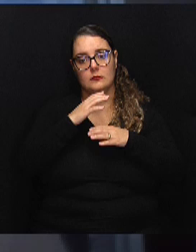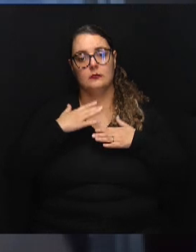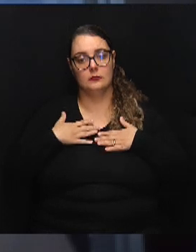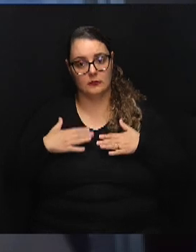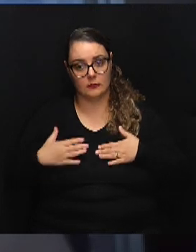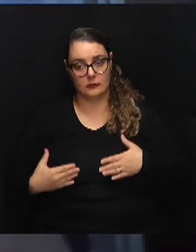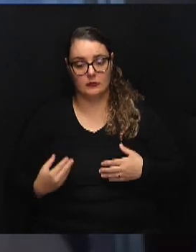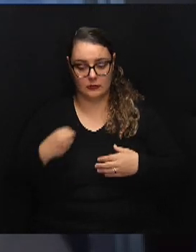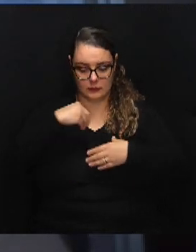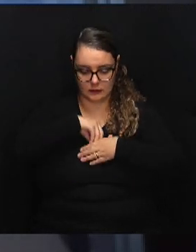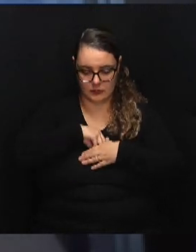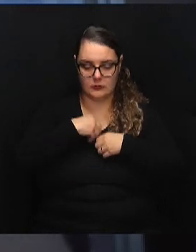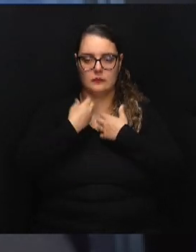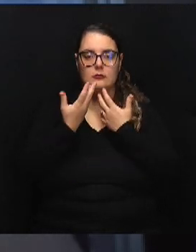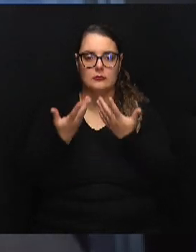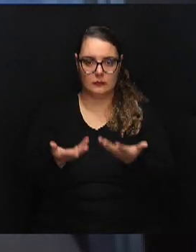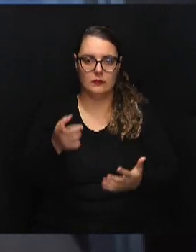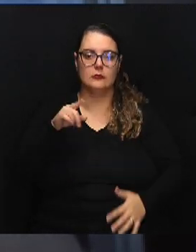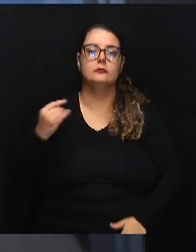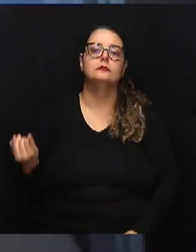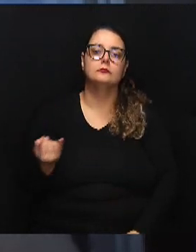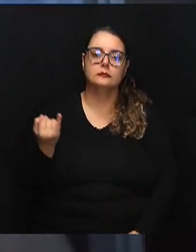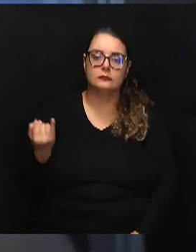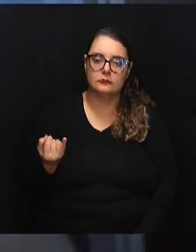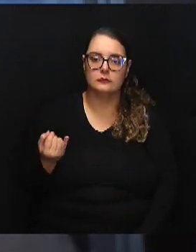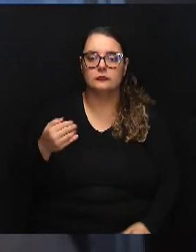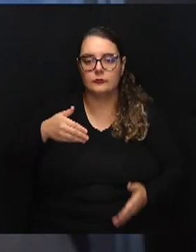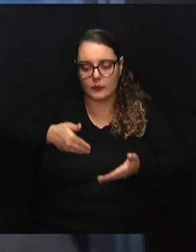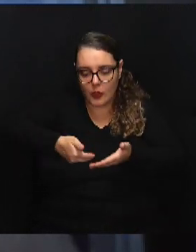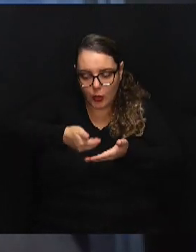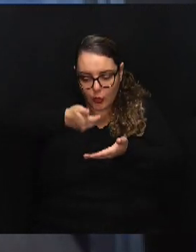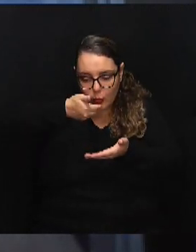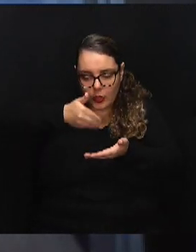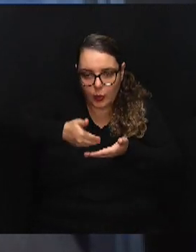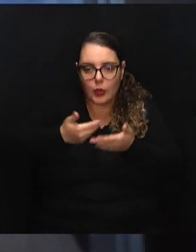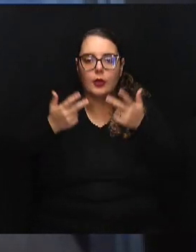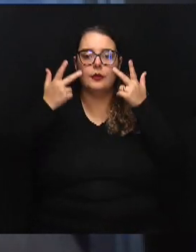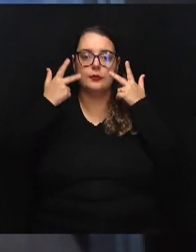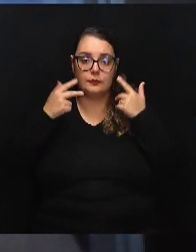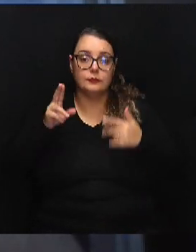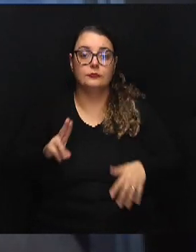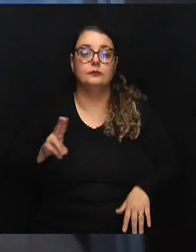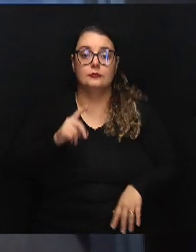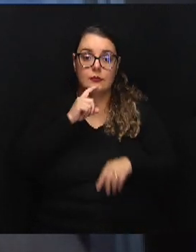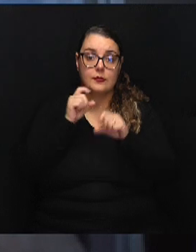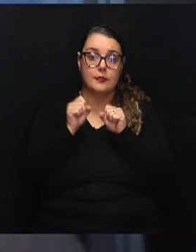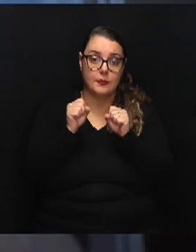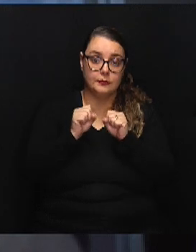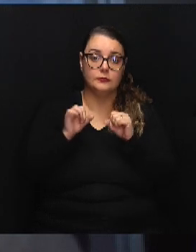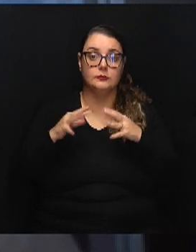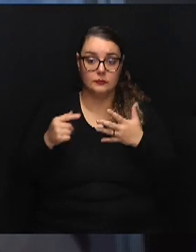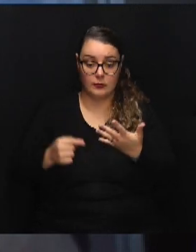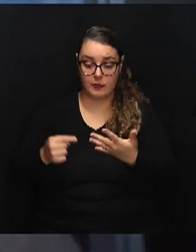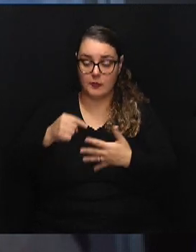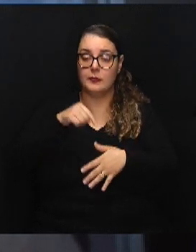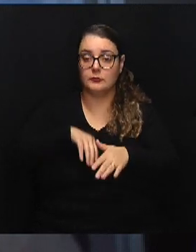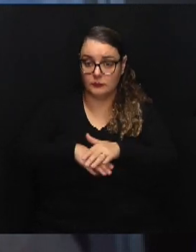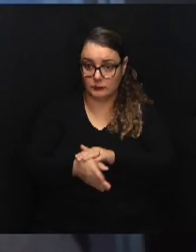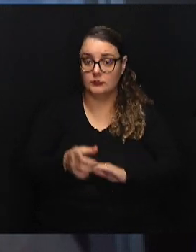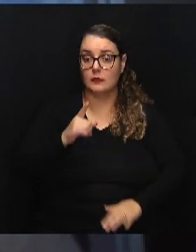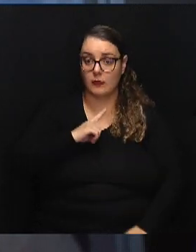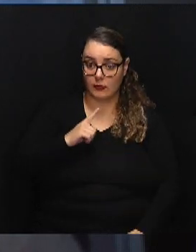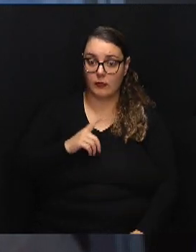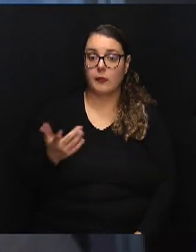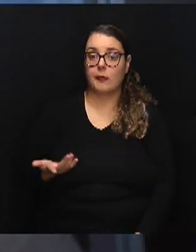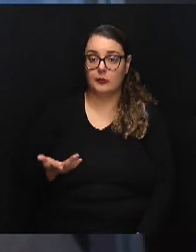de dentro para fora é importante. As sopas tão comuns, né, que a gente usa no inverno, todos esses hábitos que a gente tem, eles